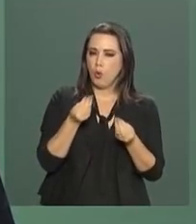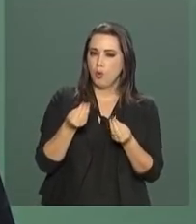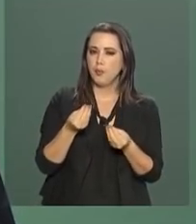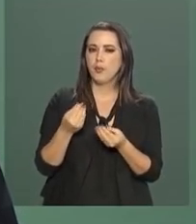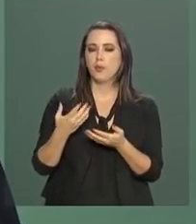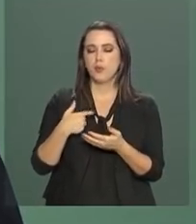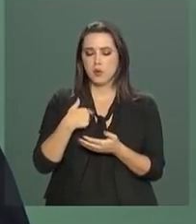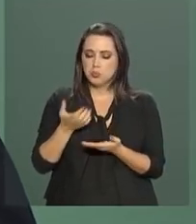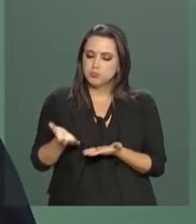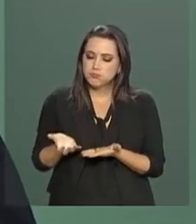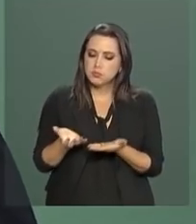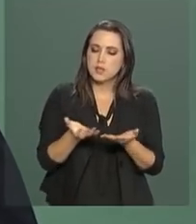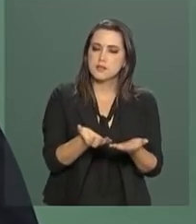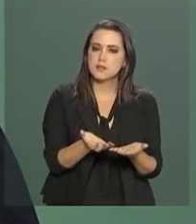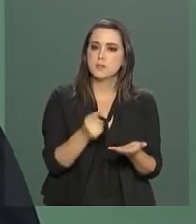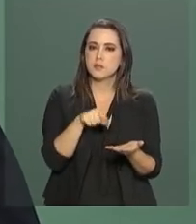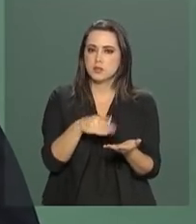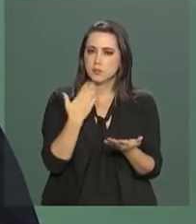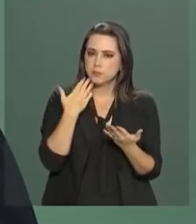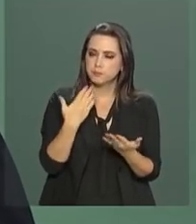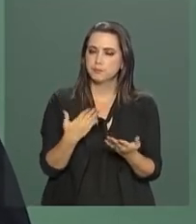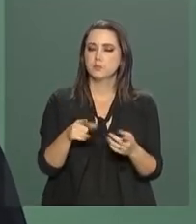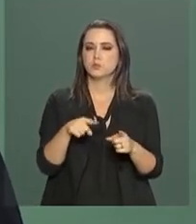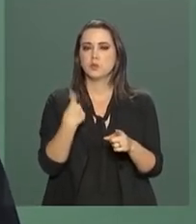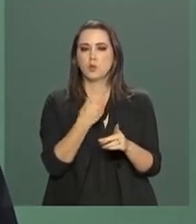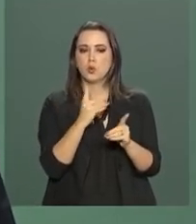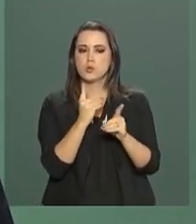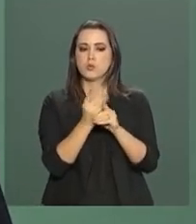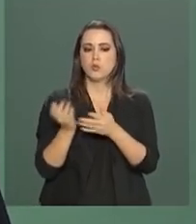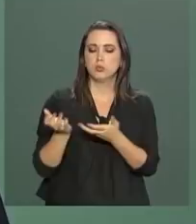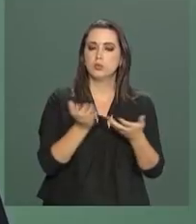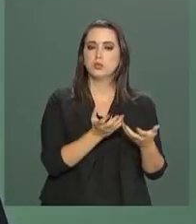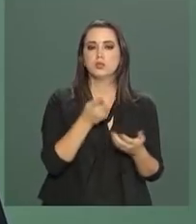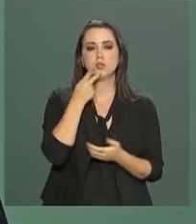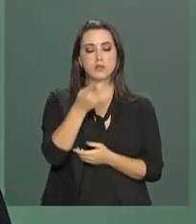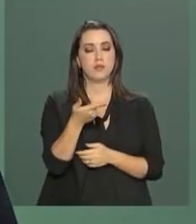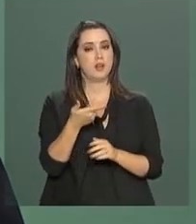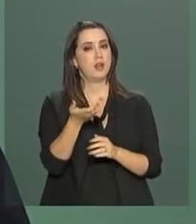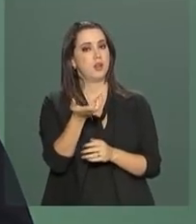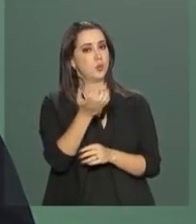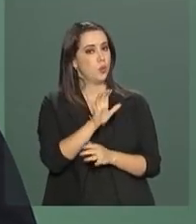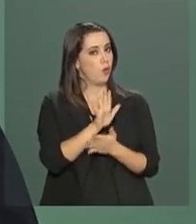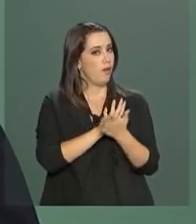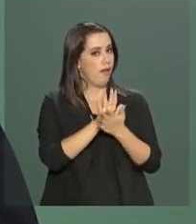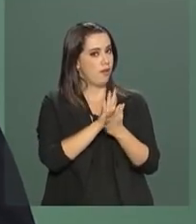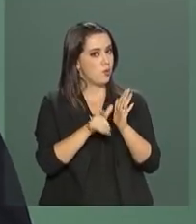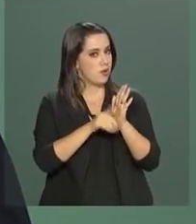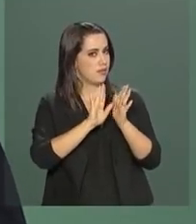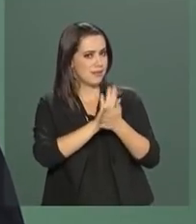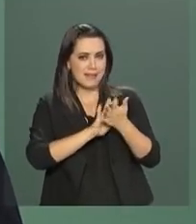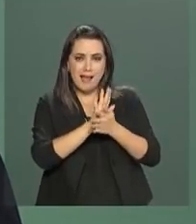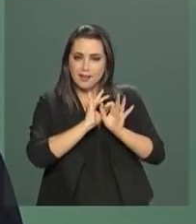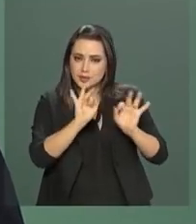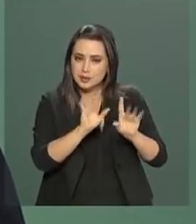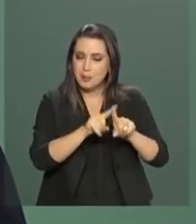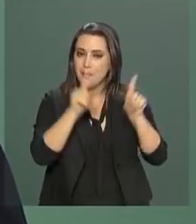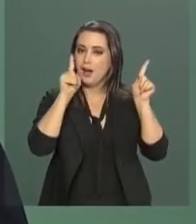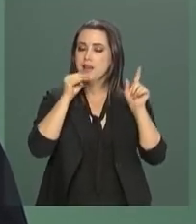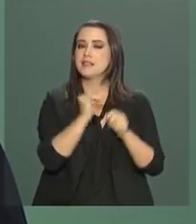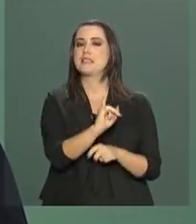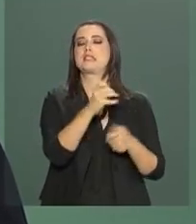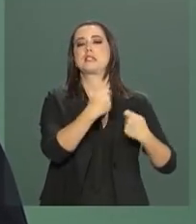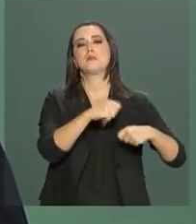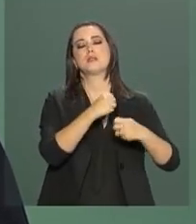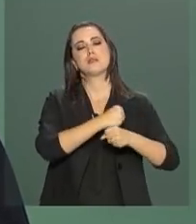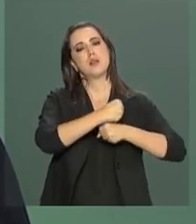fui recebido e dizer-lhe que sem querer antecipar nada também se preciso for a